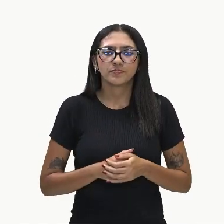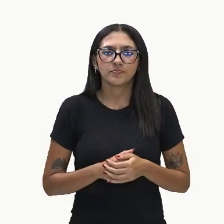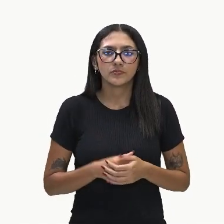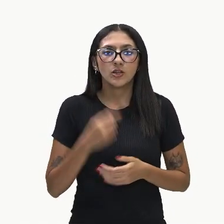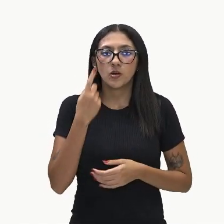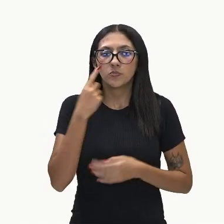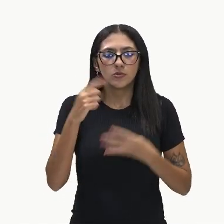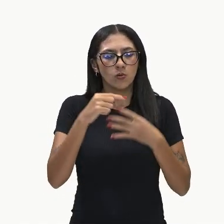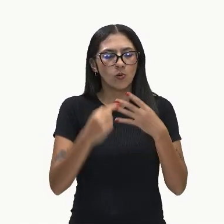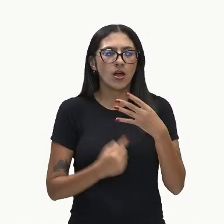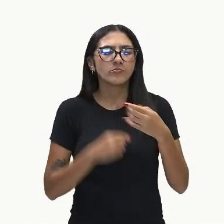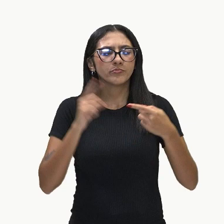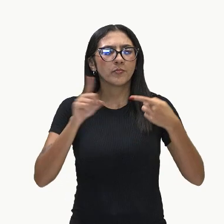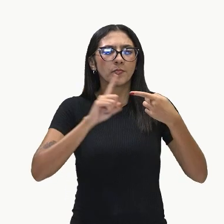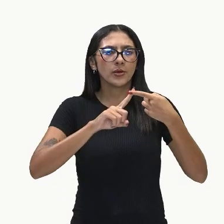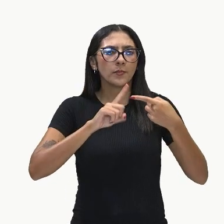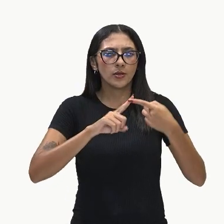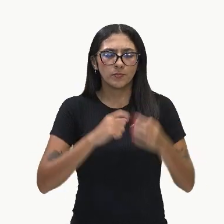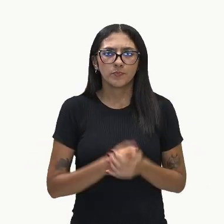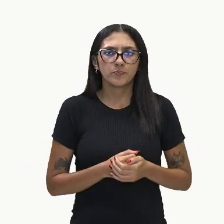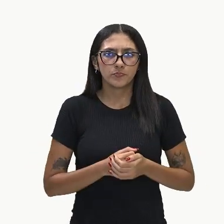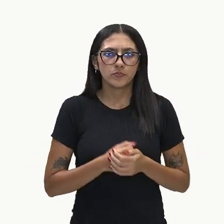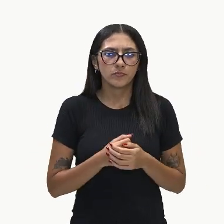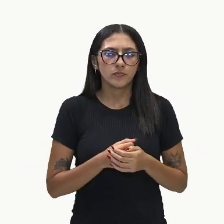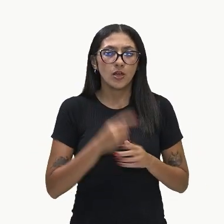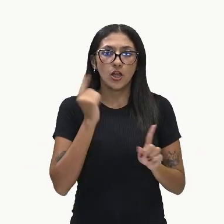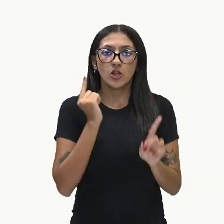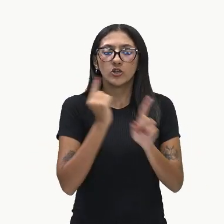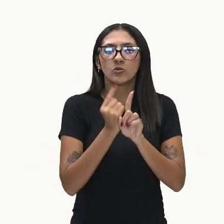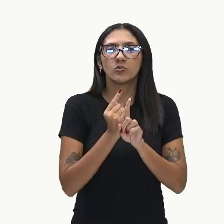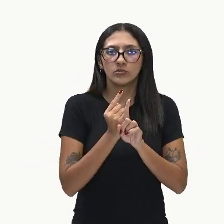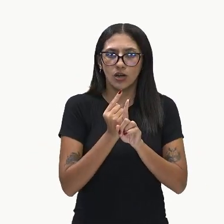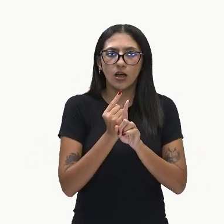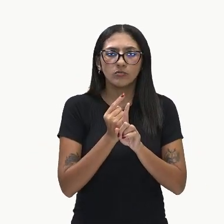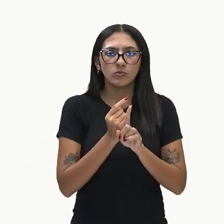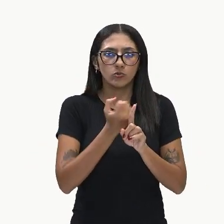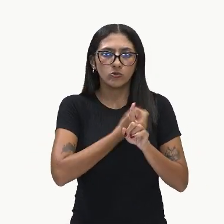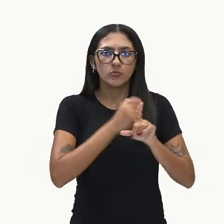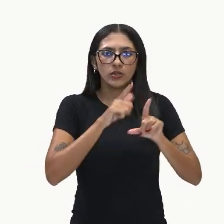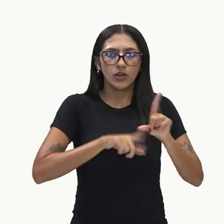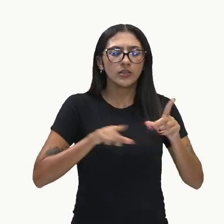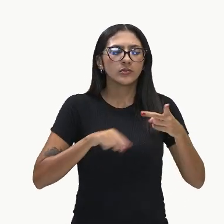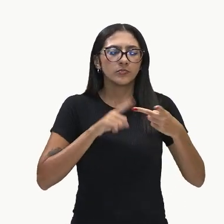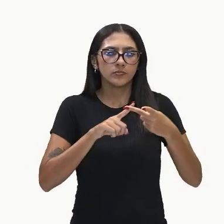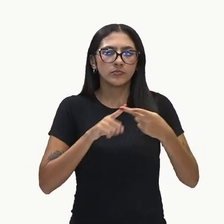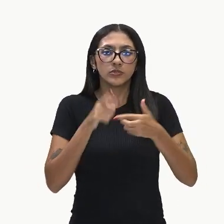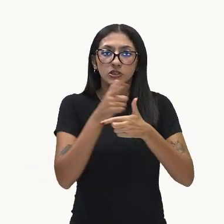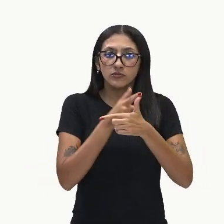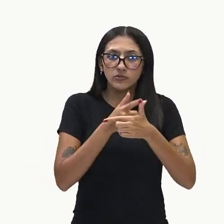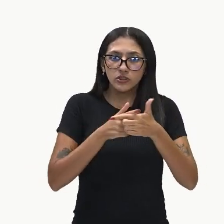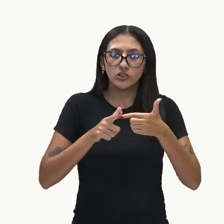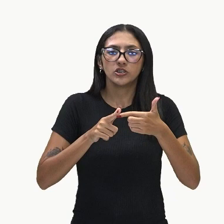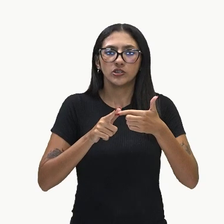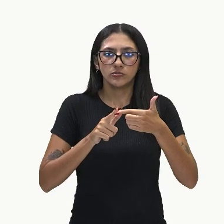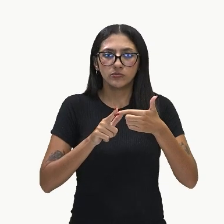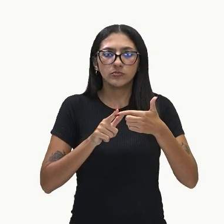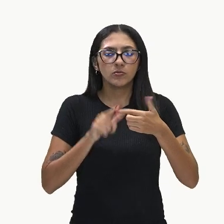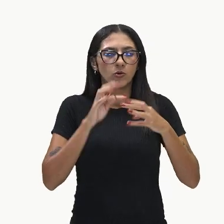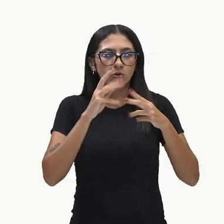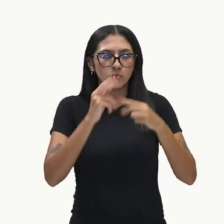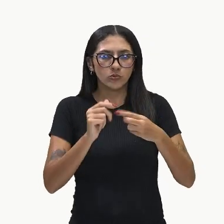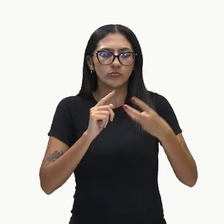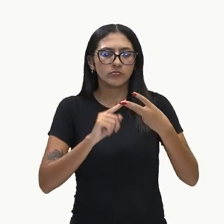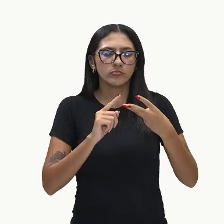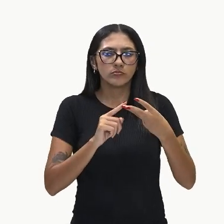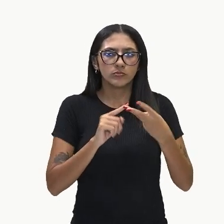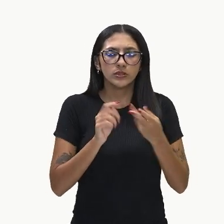passo a passo. Olha, primeiro, identificar o fator comum. Segundo, dividir cada termo pelo fator comum. Terceiro, simplificar,